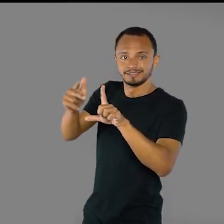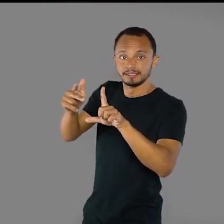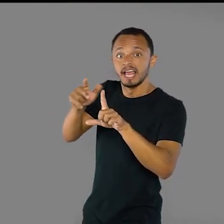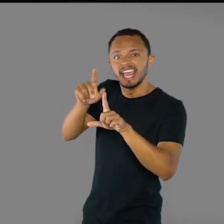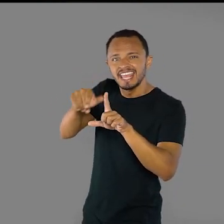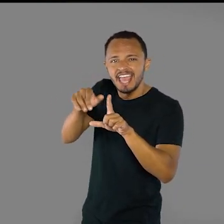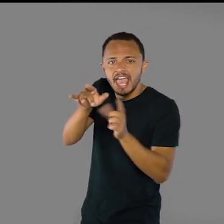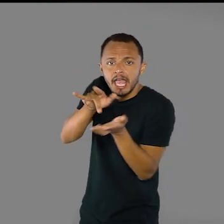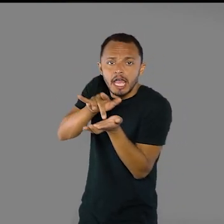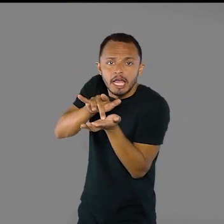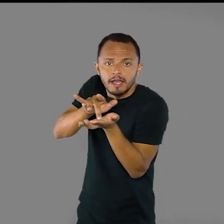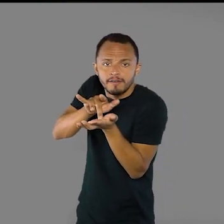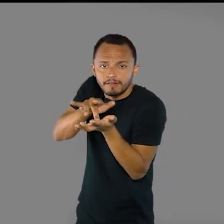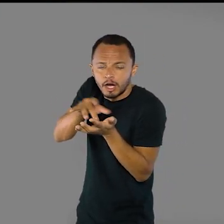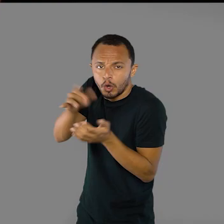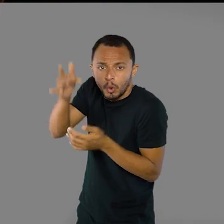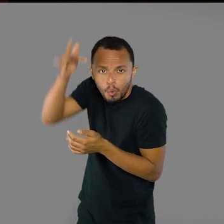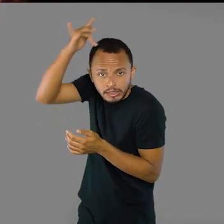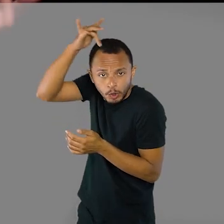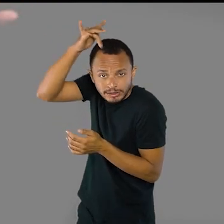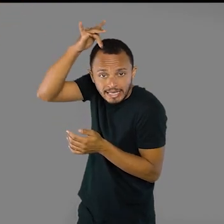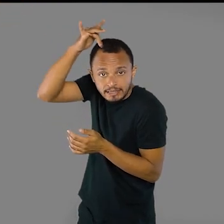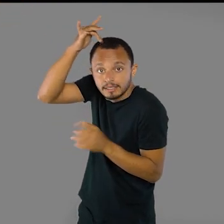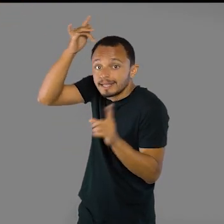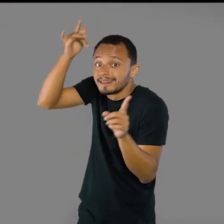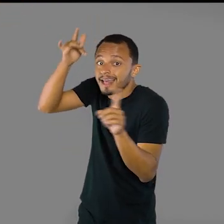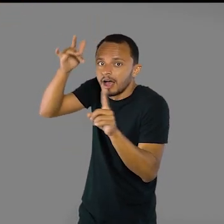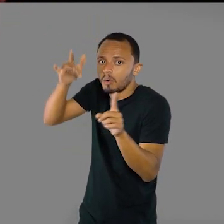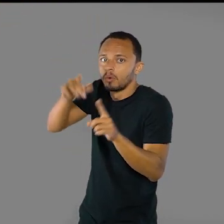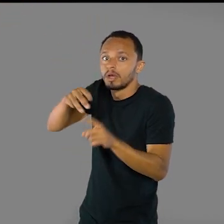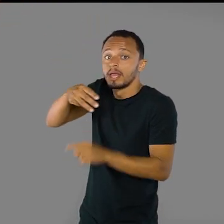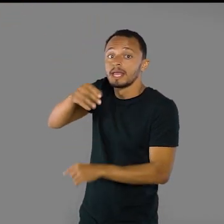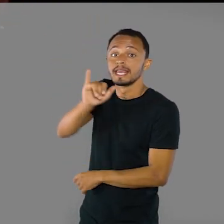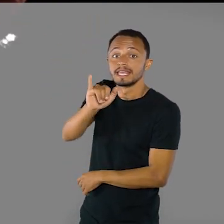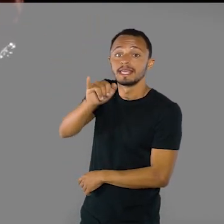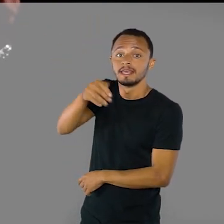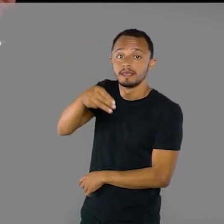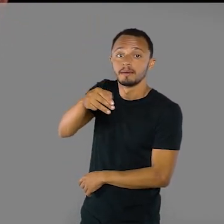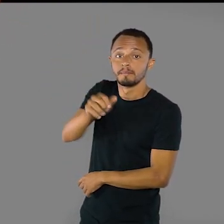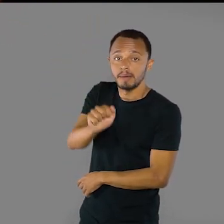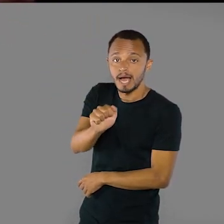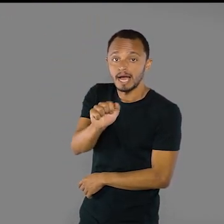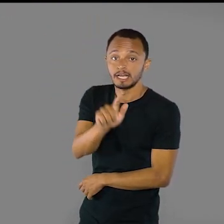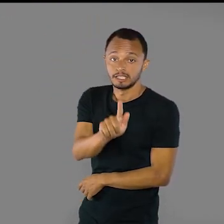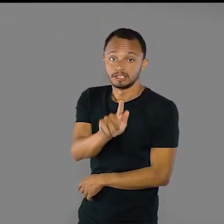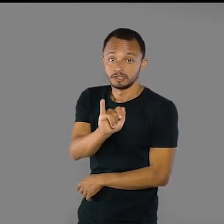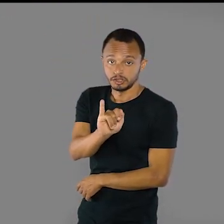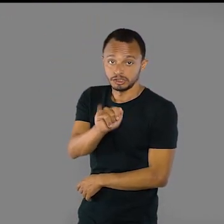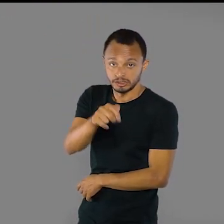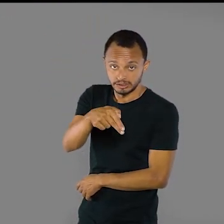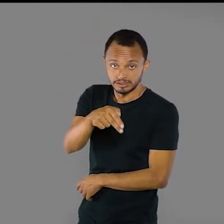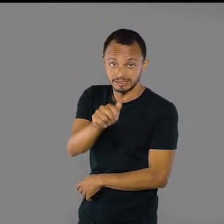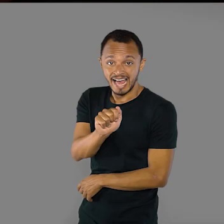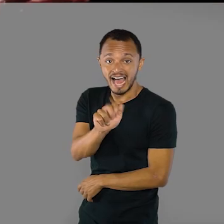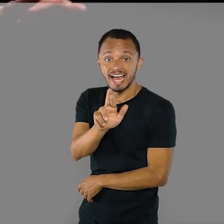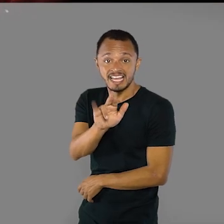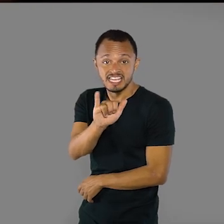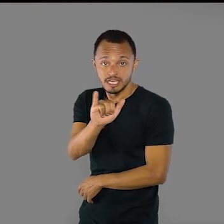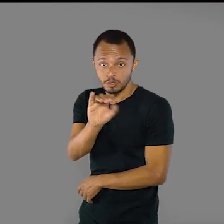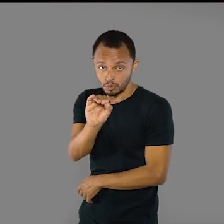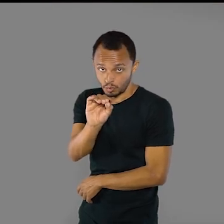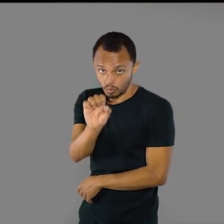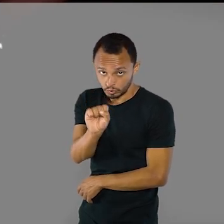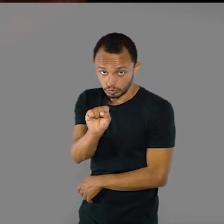inocentes. O termo imaginário vem de imagens. E muitas vezes nós olhamos as imagens como se elas fossem uma